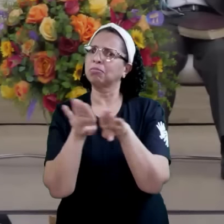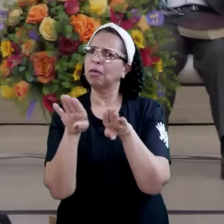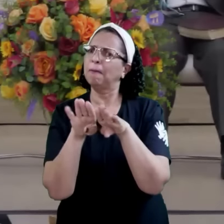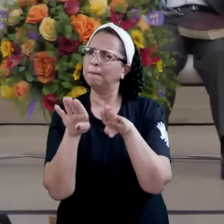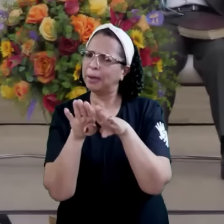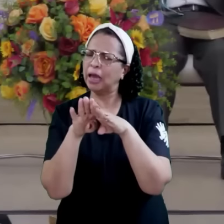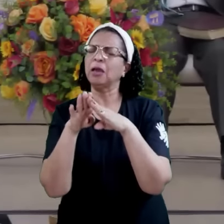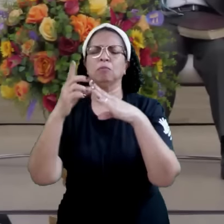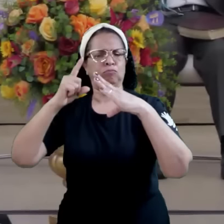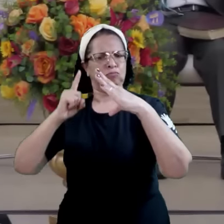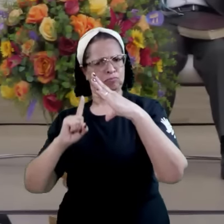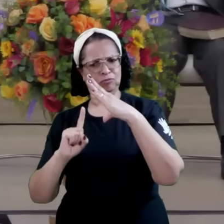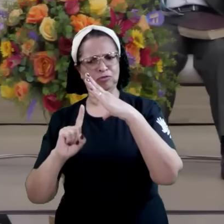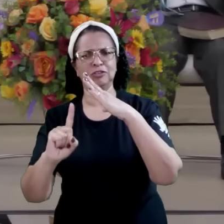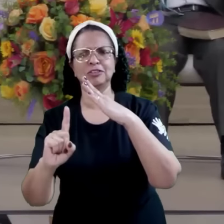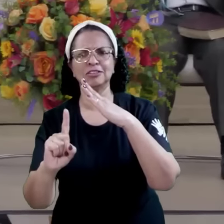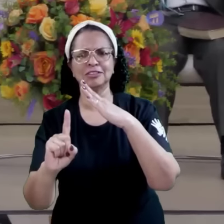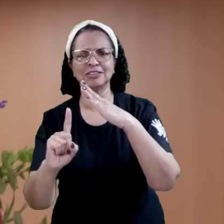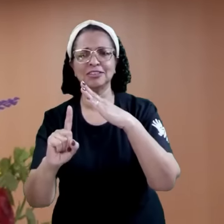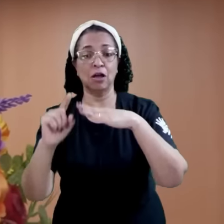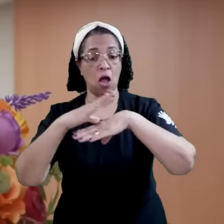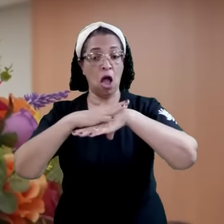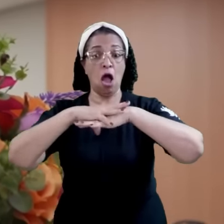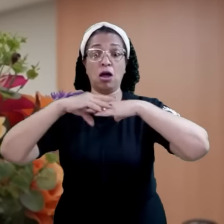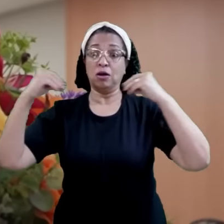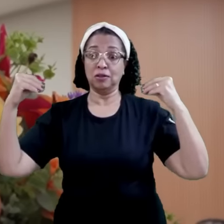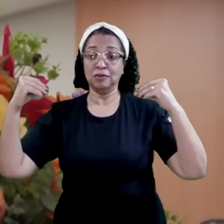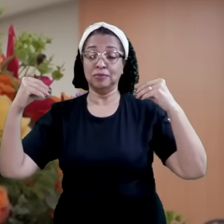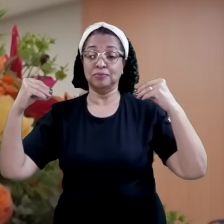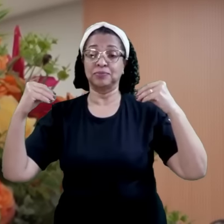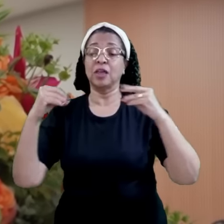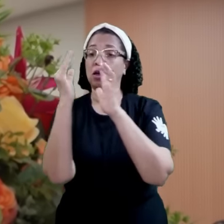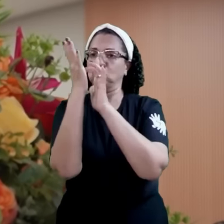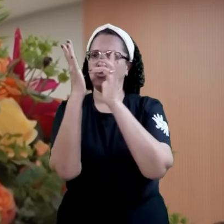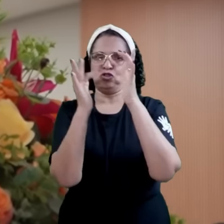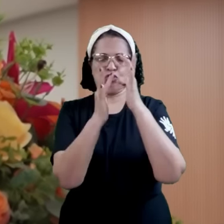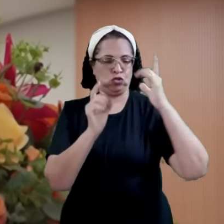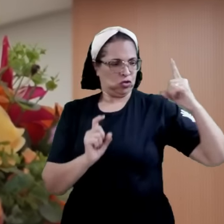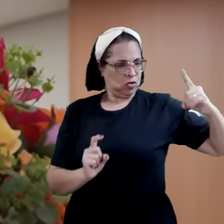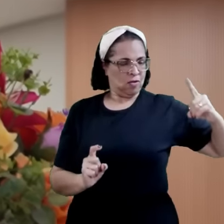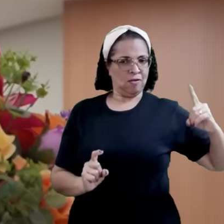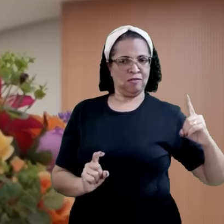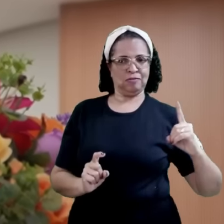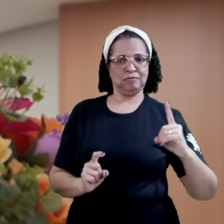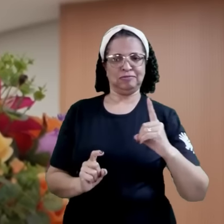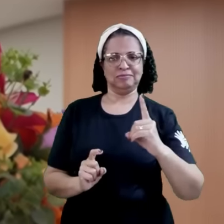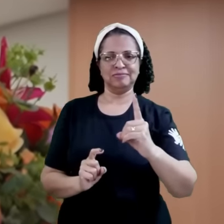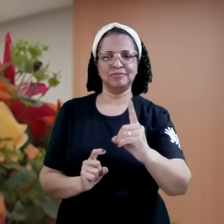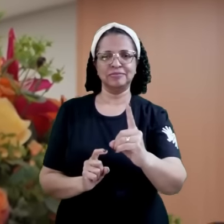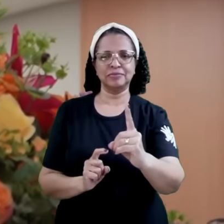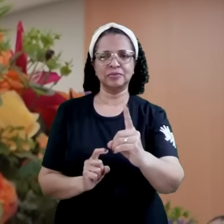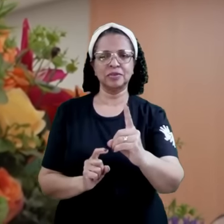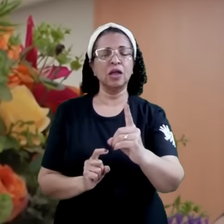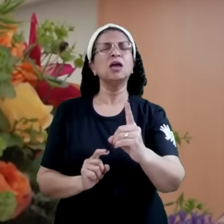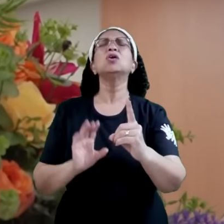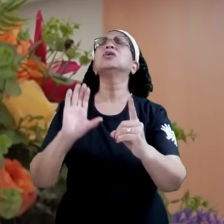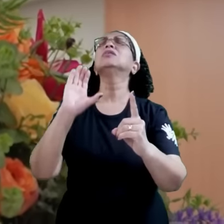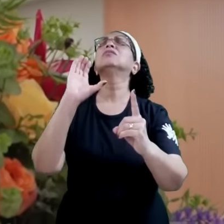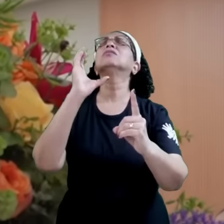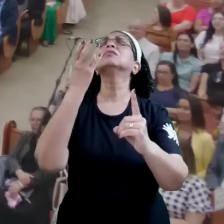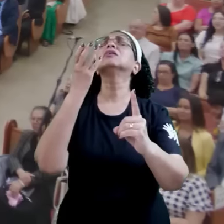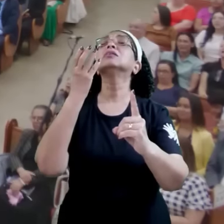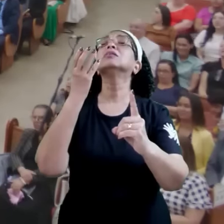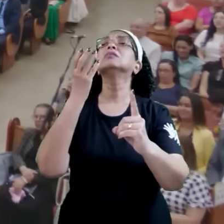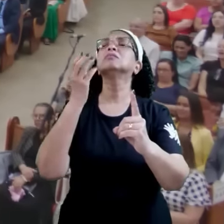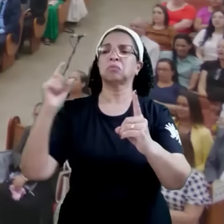passando Lucas 19:1 e tendo Jesus entrado em Jericó ia passando Ele entrou e ia passando vamos comigo ele entrou e